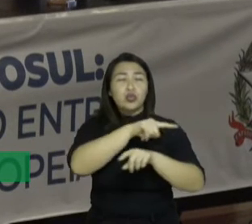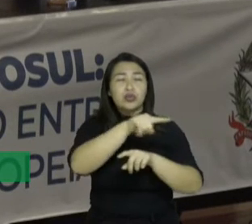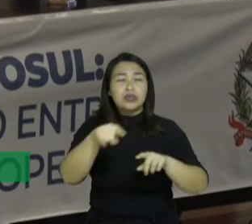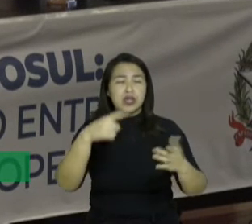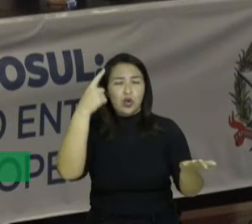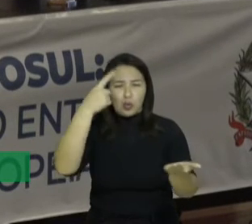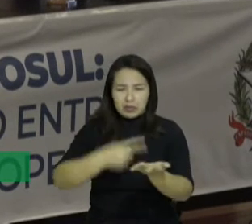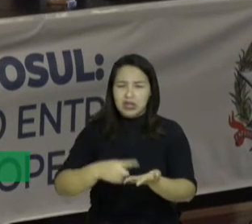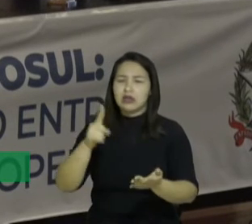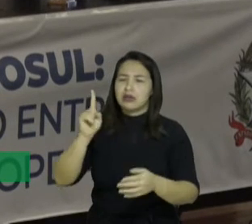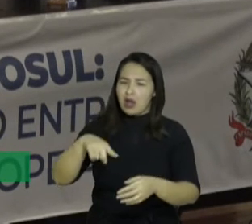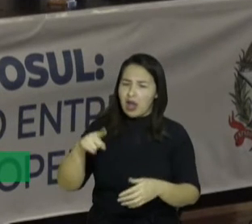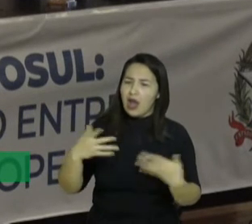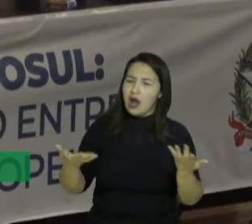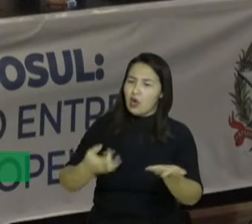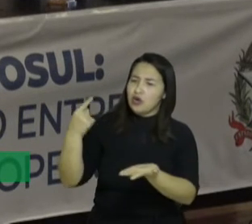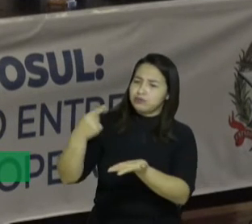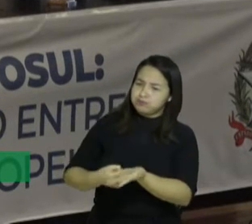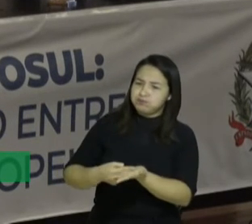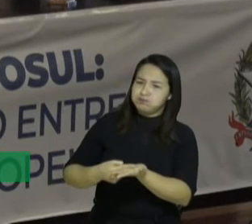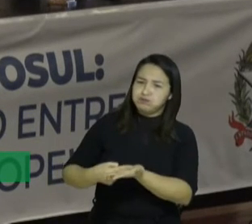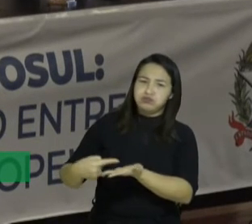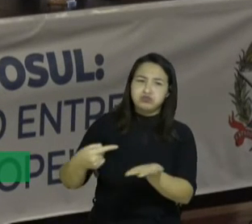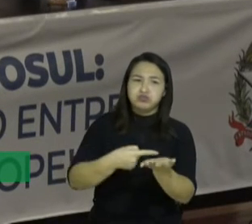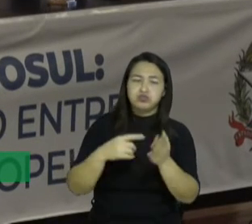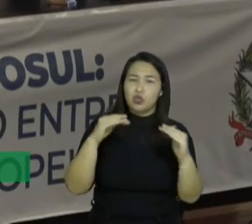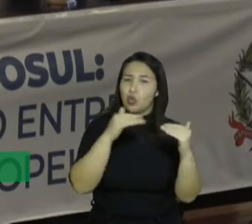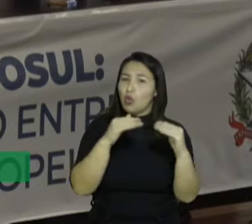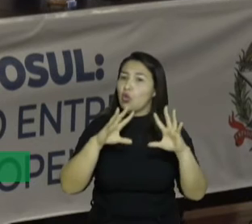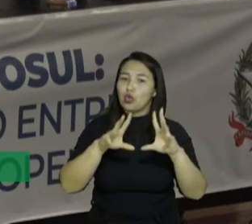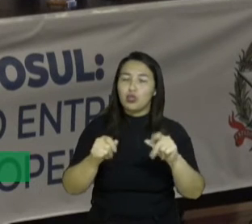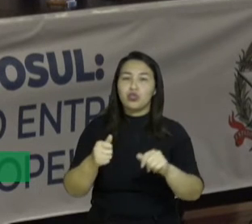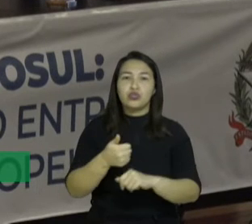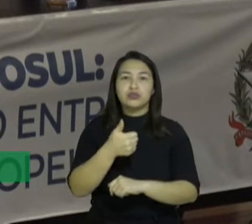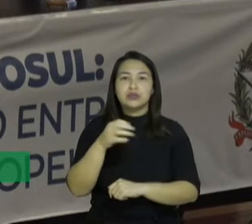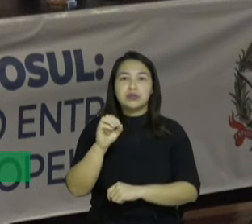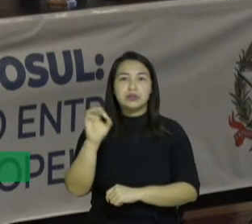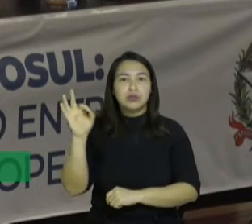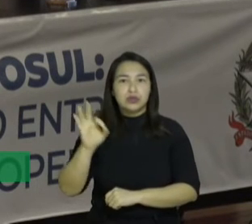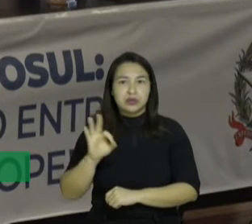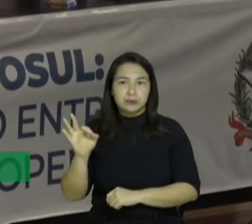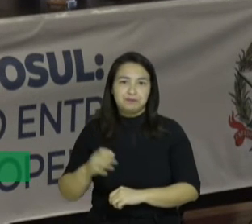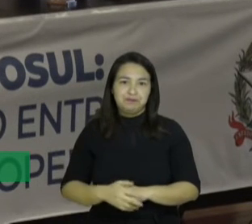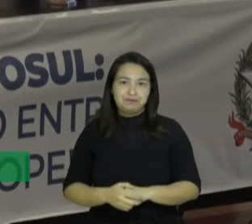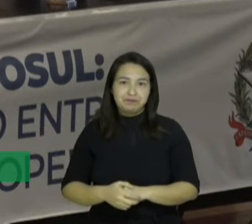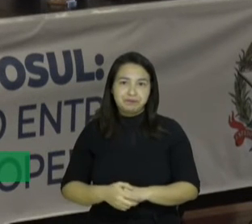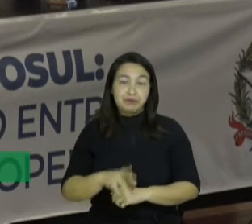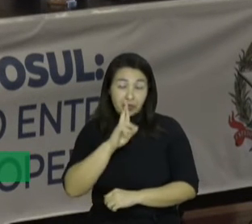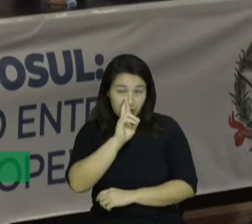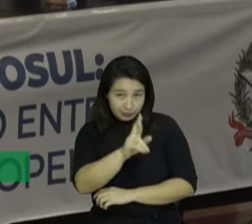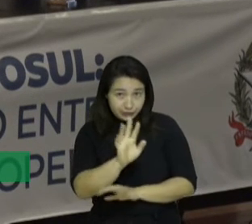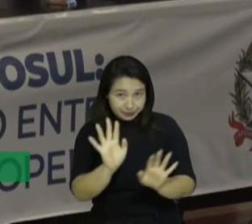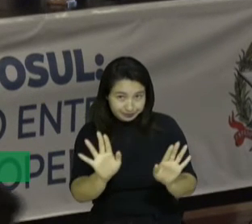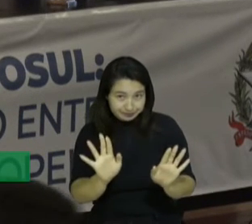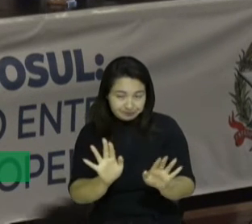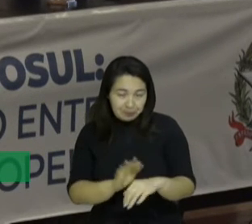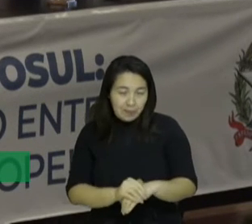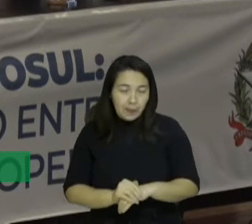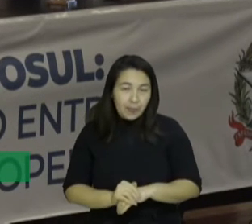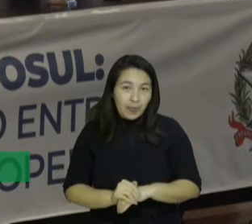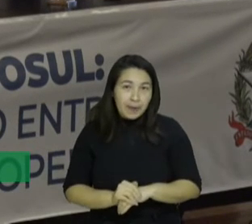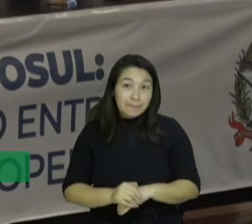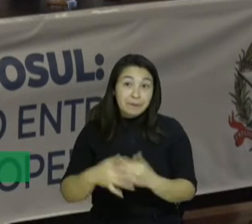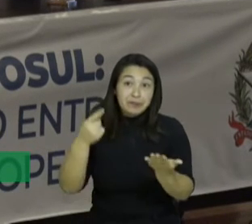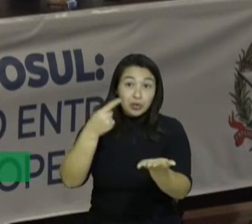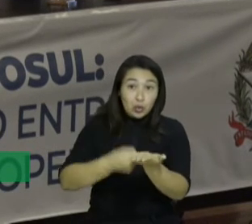precisa sair Olha eh eu eu vou responder mas é o seguinte um